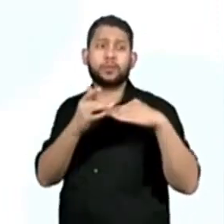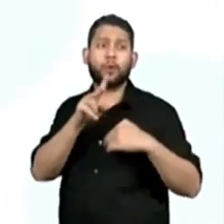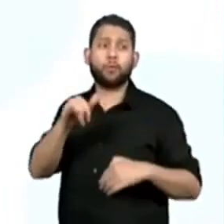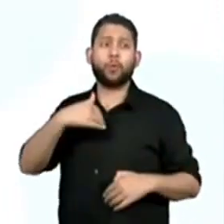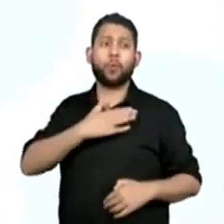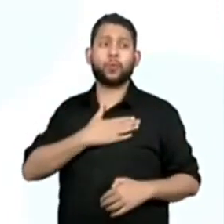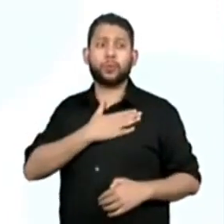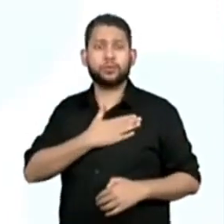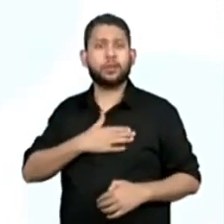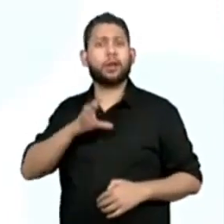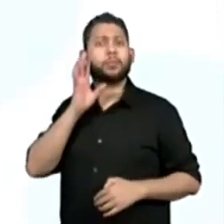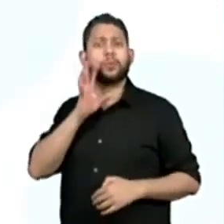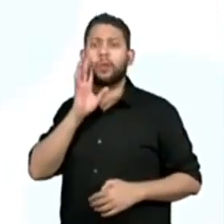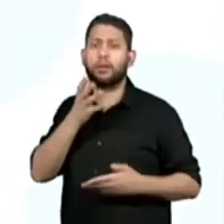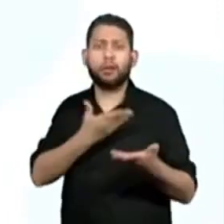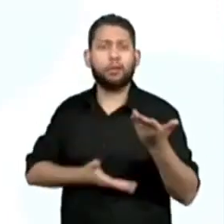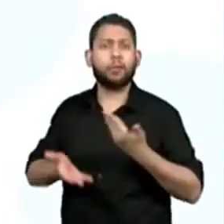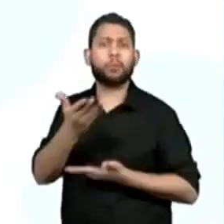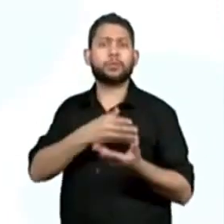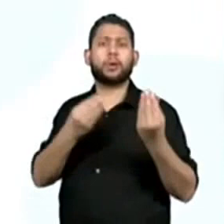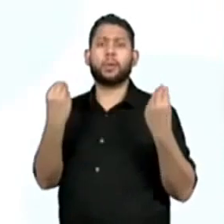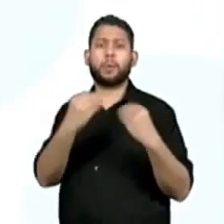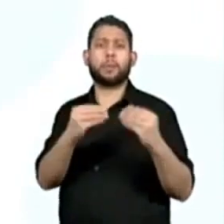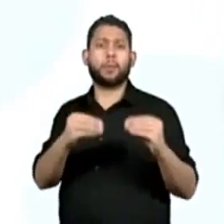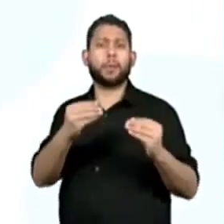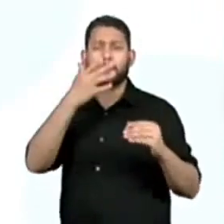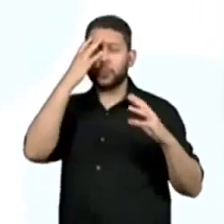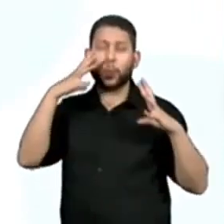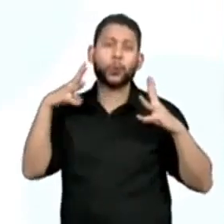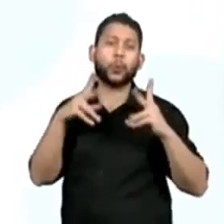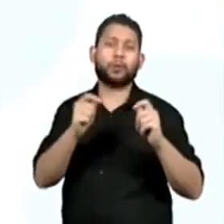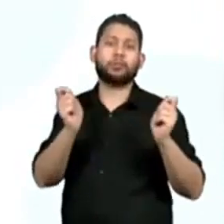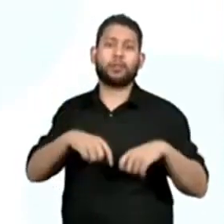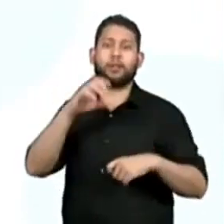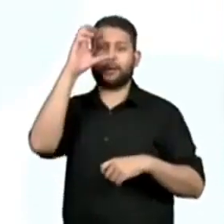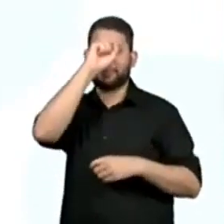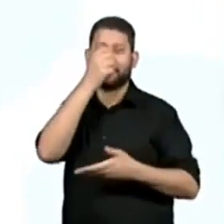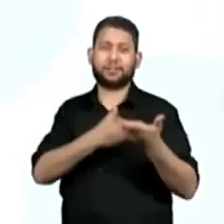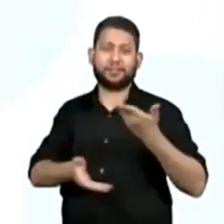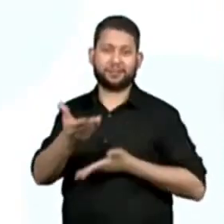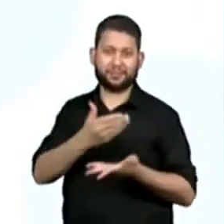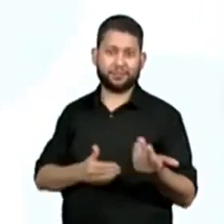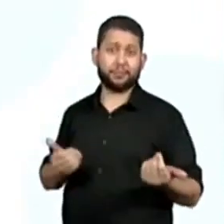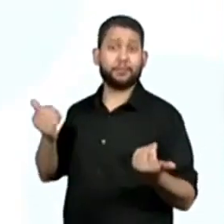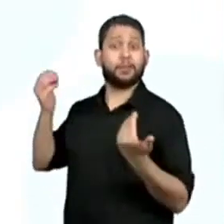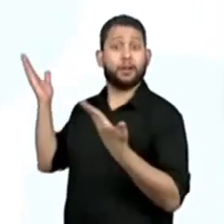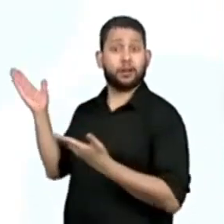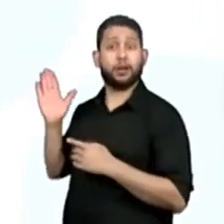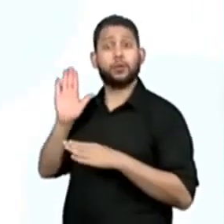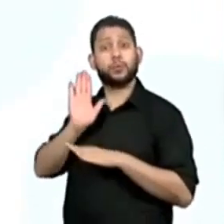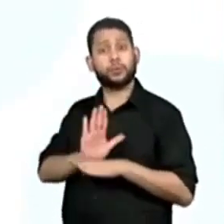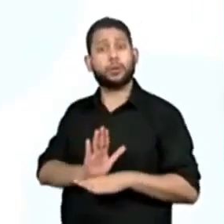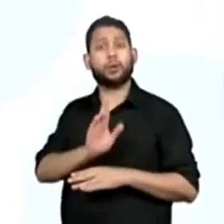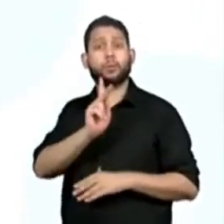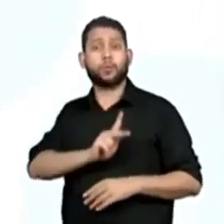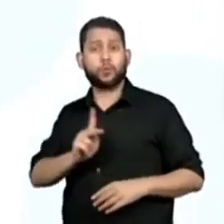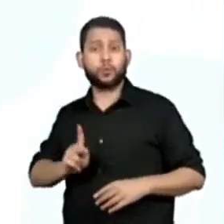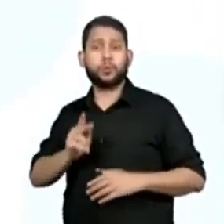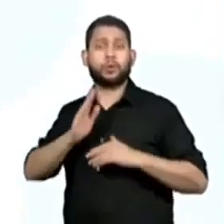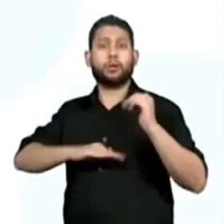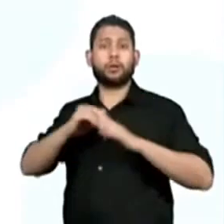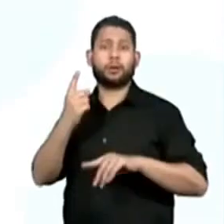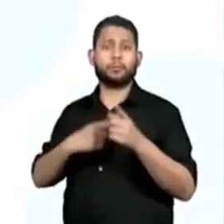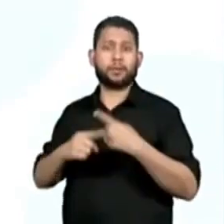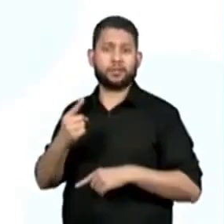sociais que é bem legal de compartilhar todo mundo aprende E aí o mural para os meus amigos professores com a